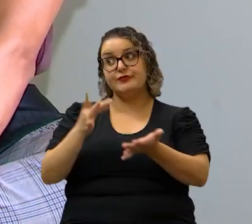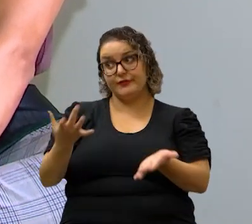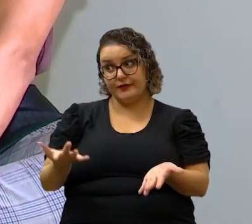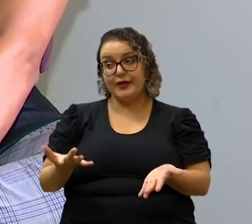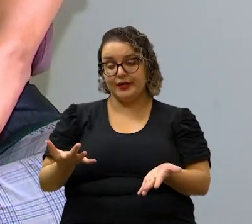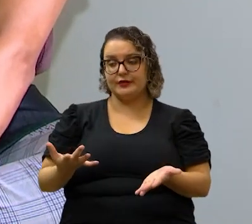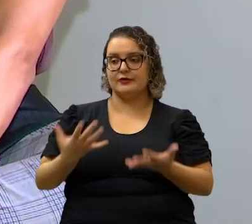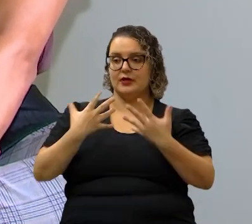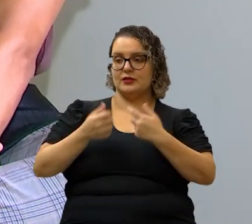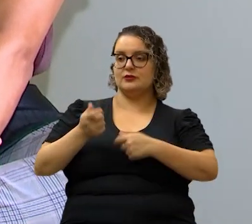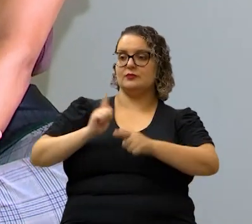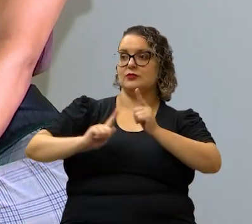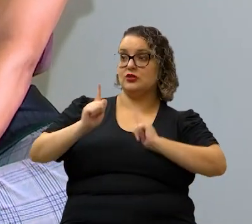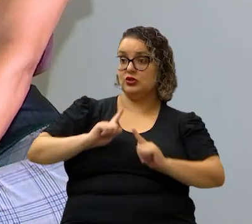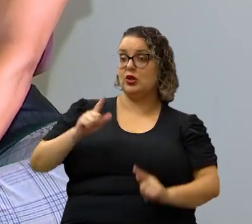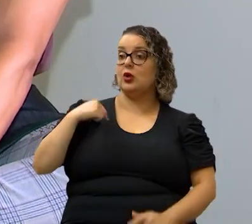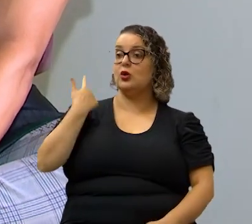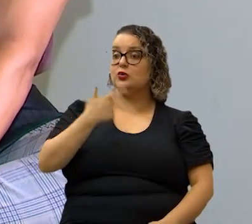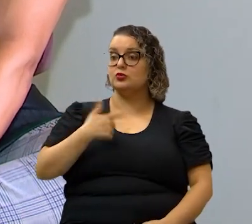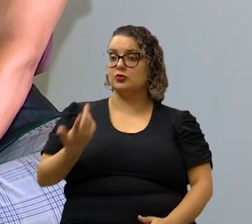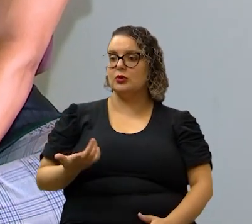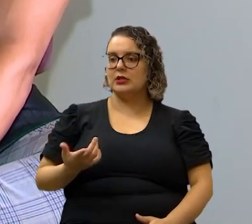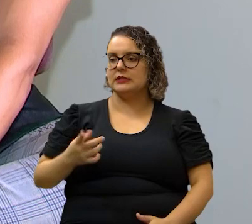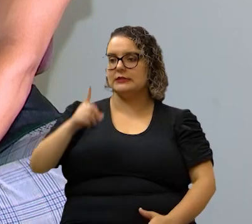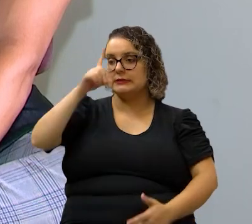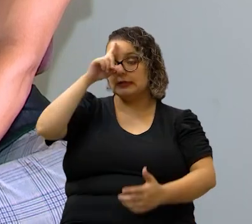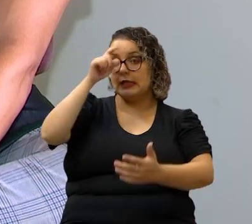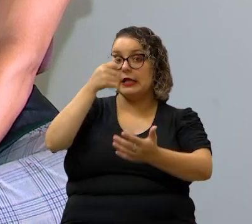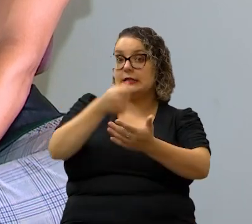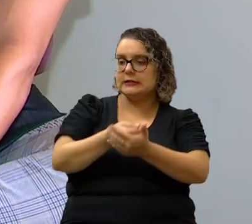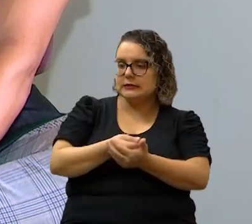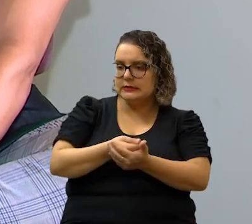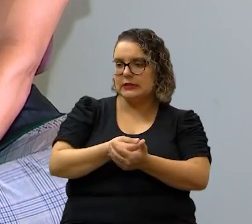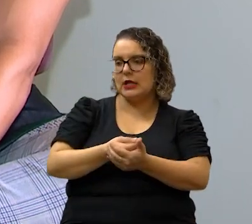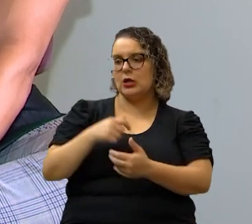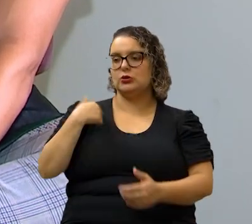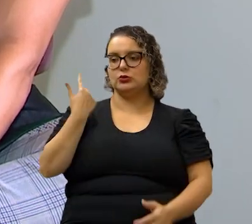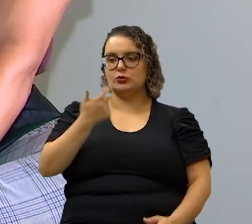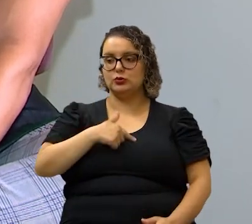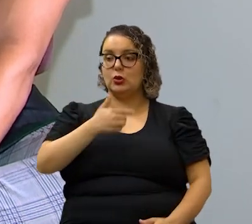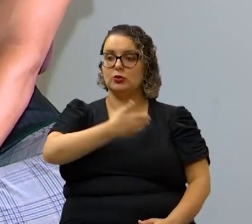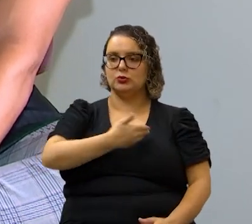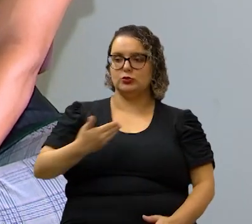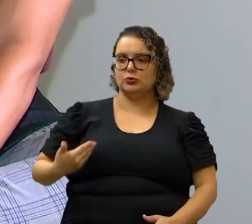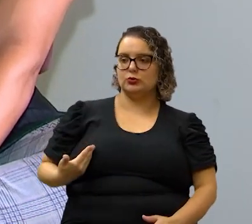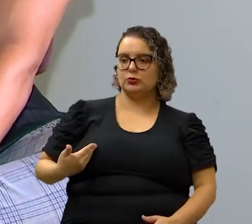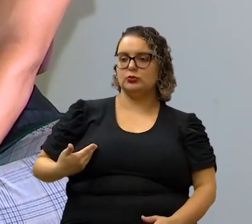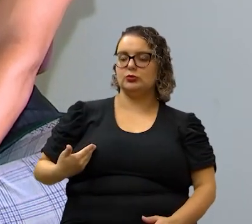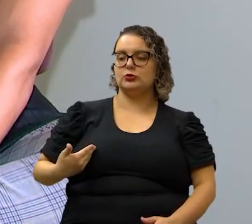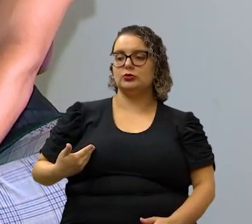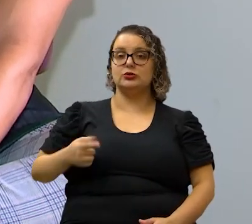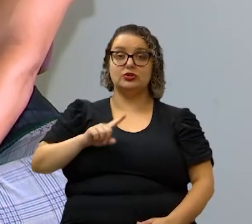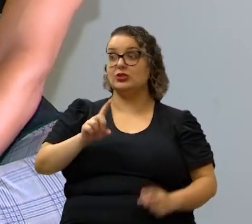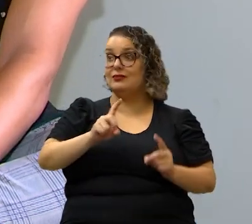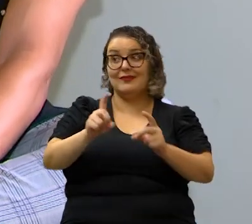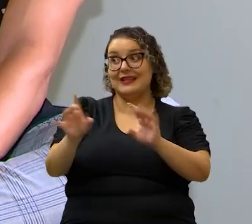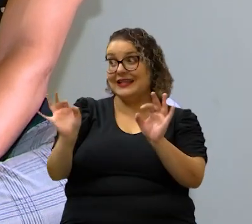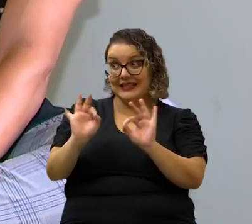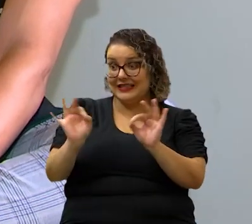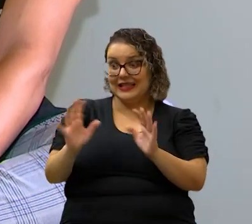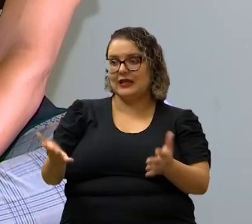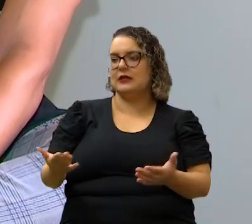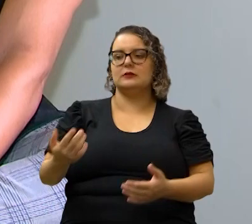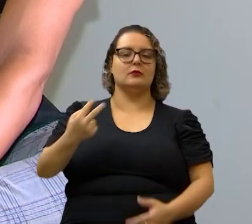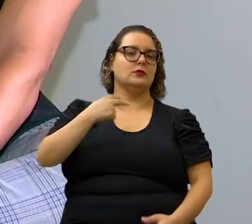fato, eu assumi a gestão, nós estávamos ainda naquela determinação, né, do nosso governo de não vender nada, né?